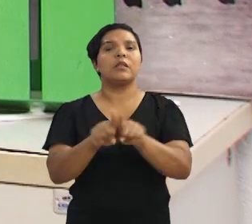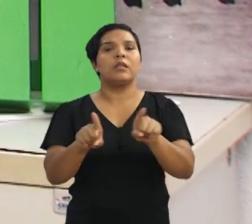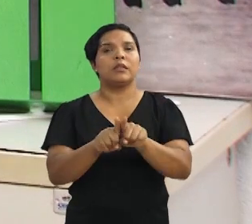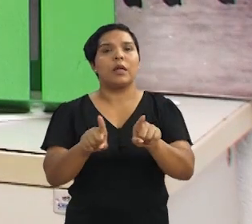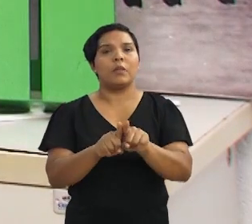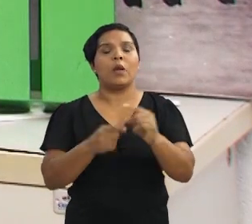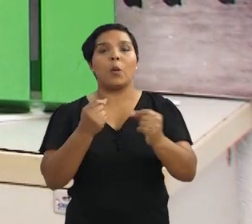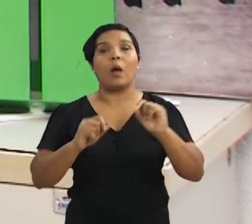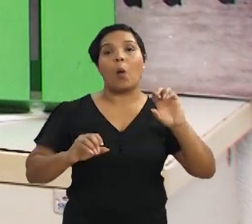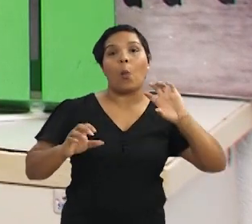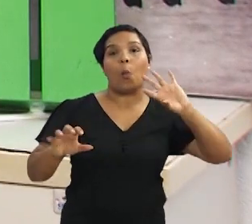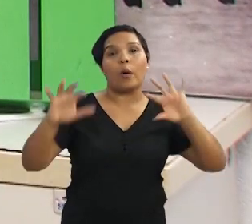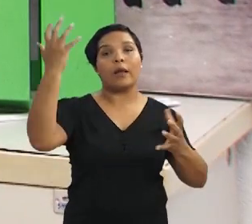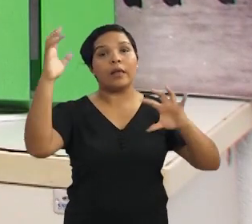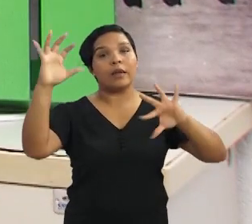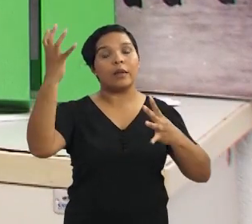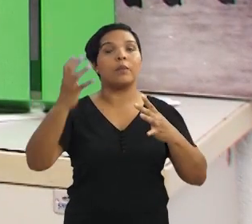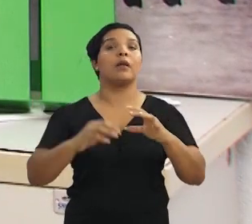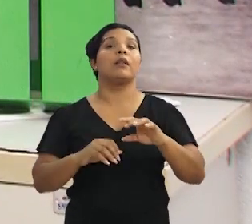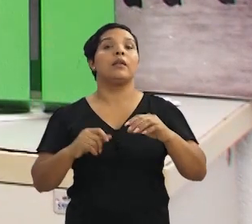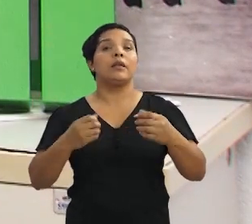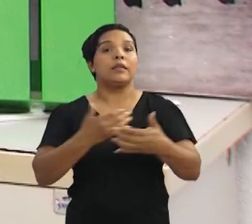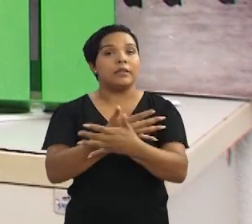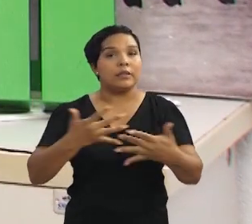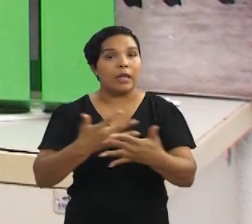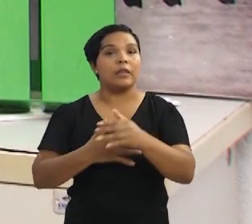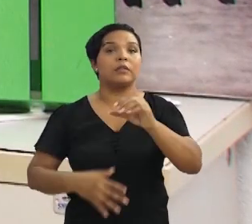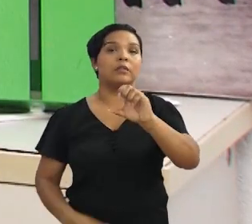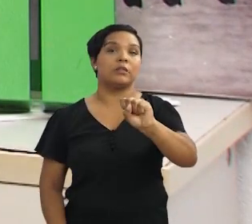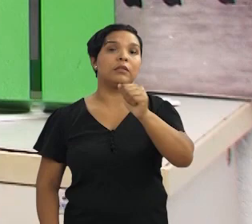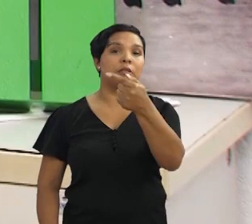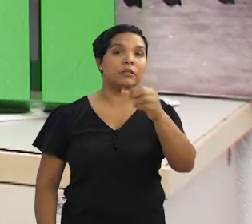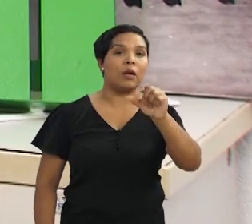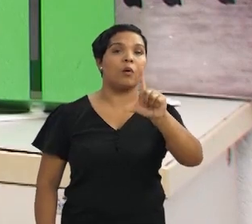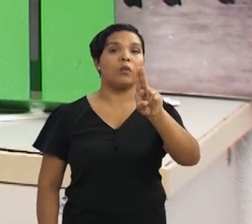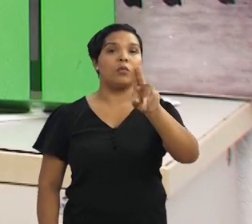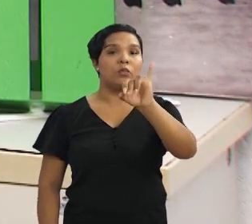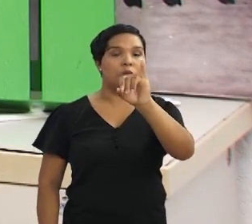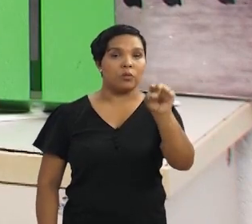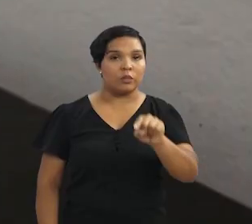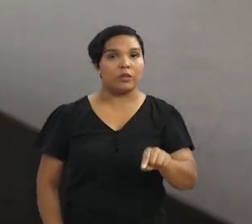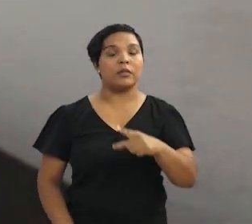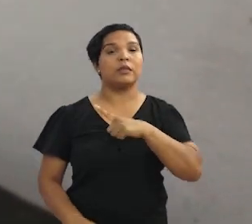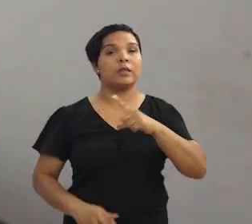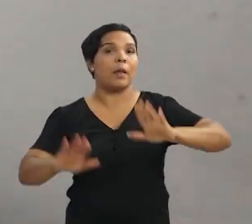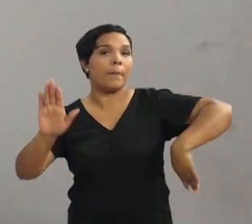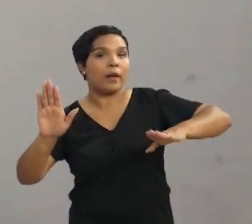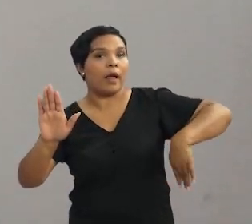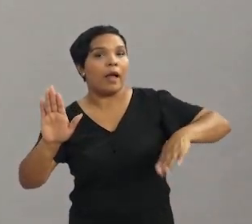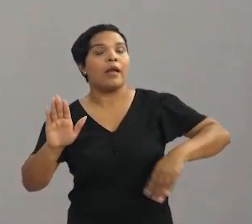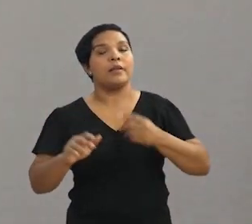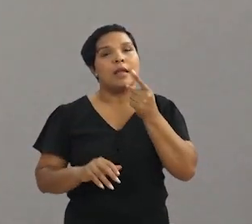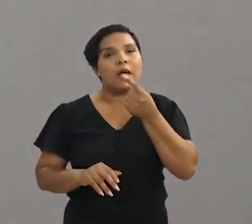Entender como é que funcionava o clima daqui de São Luís, que tem como é uma região litorânea, tem a questão do